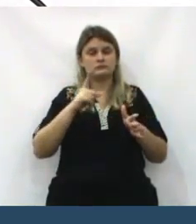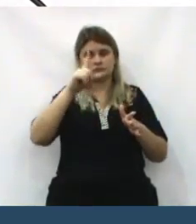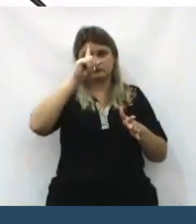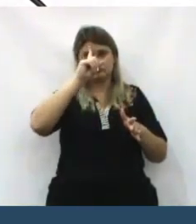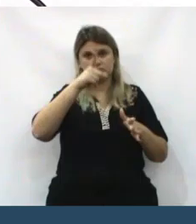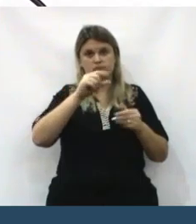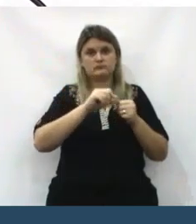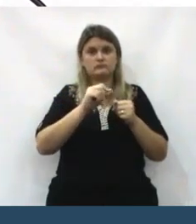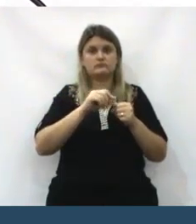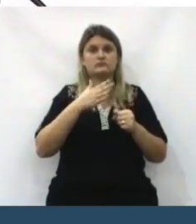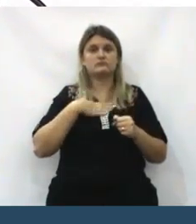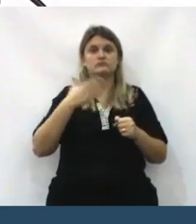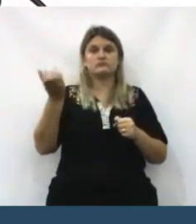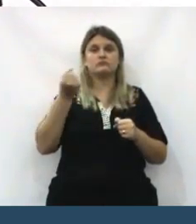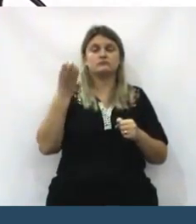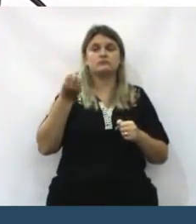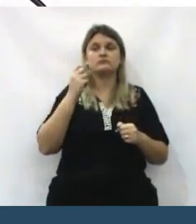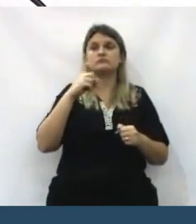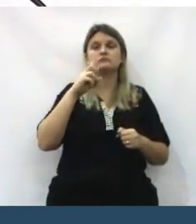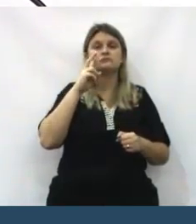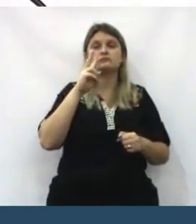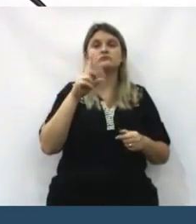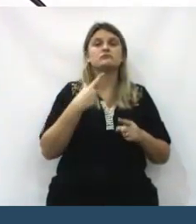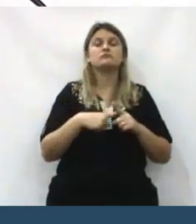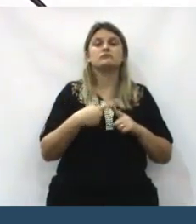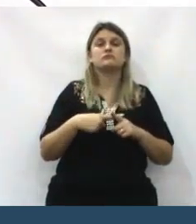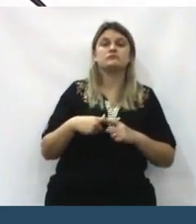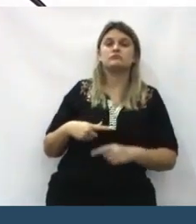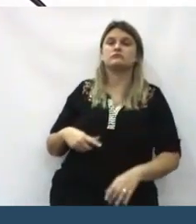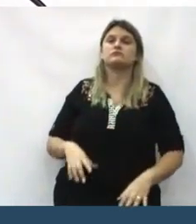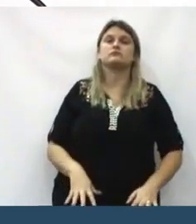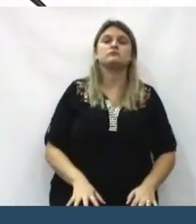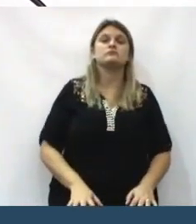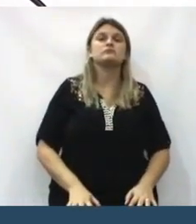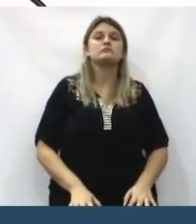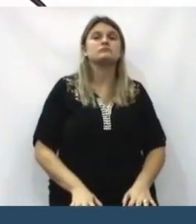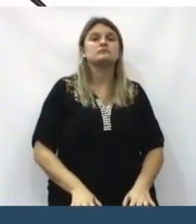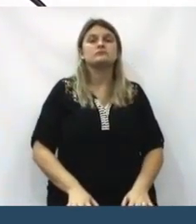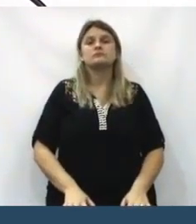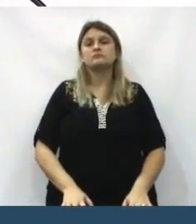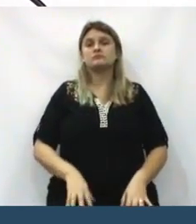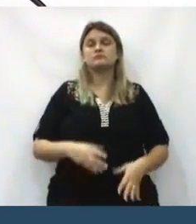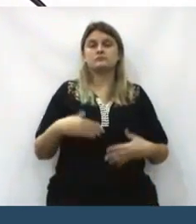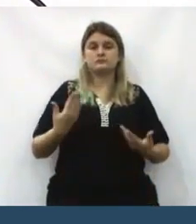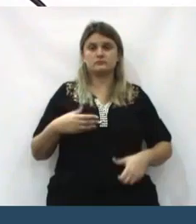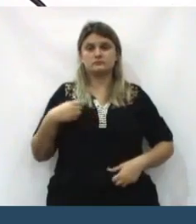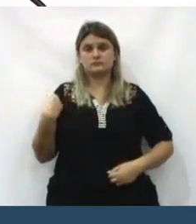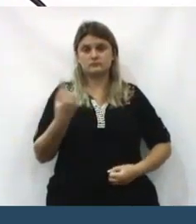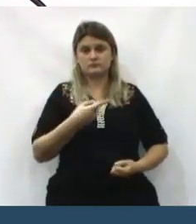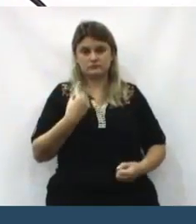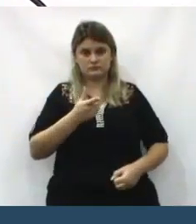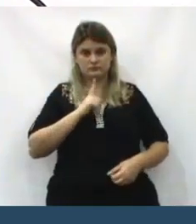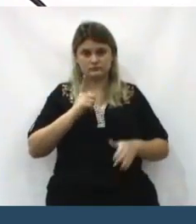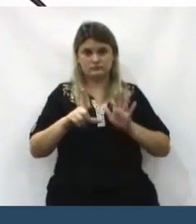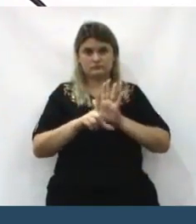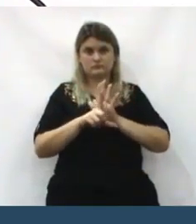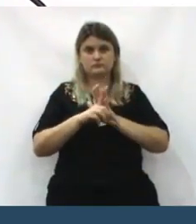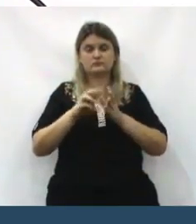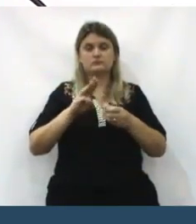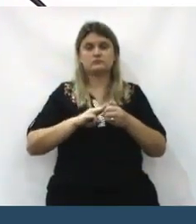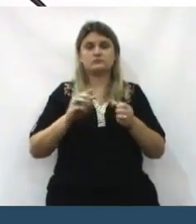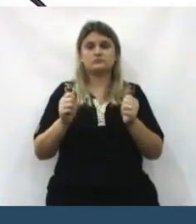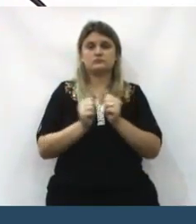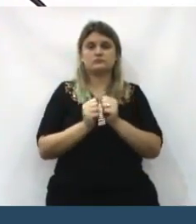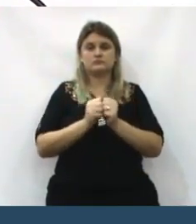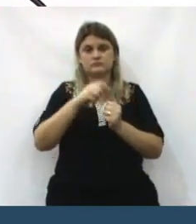mandato de injunção, vamos fazer minha aposentadoria? Não vejo a necessidade. Não vejo a necessidade. Por isso, nós temos uma lei